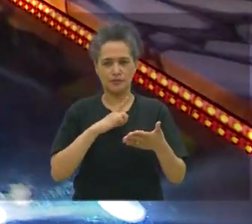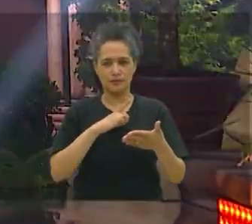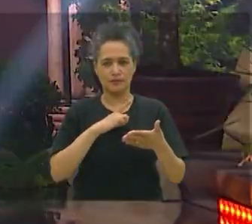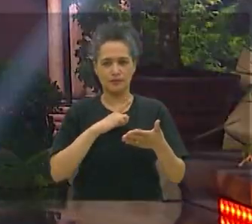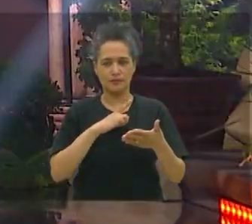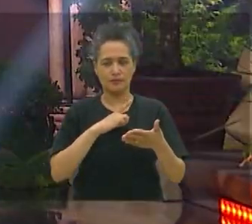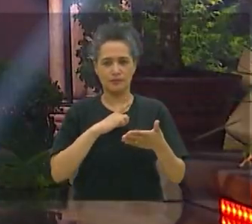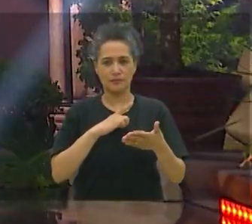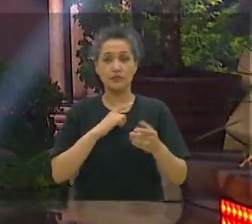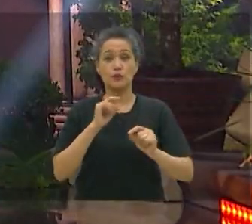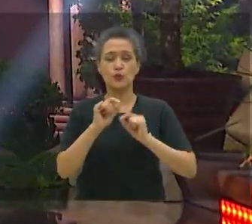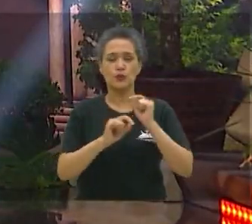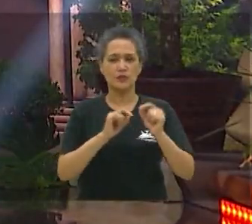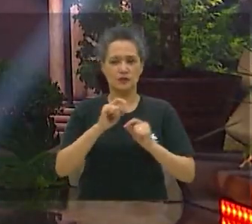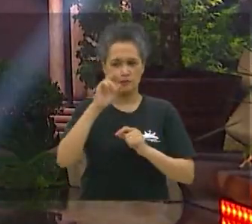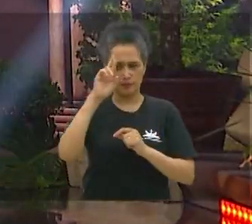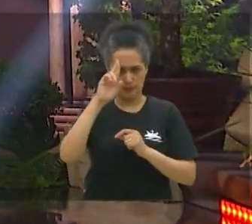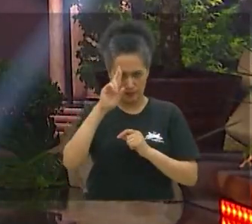para que o Senhor